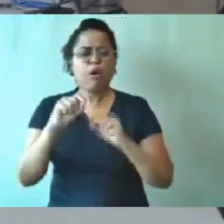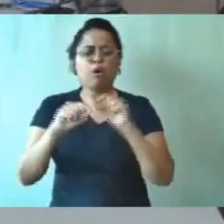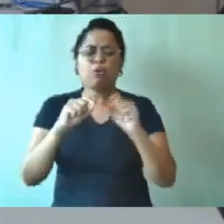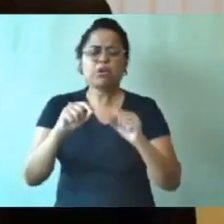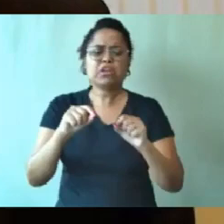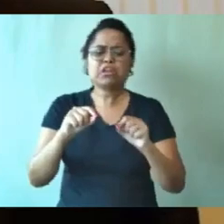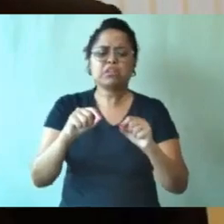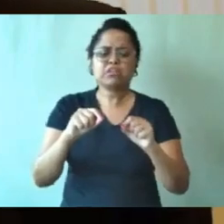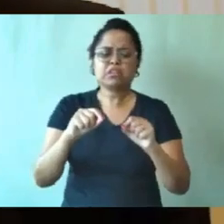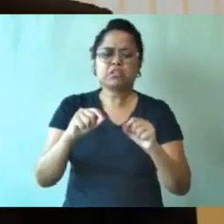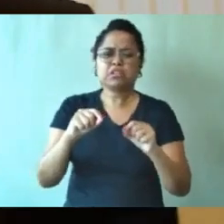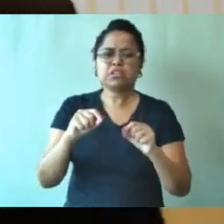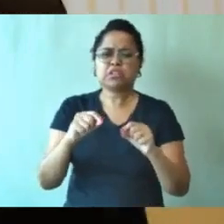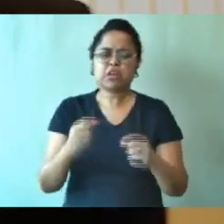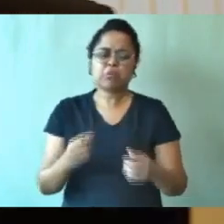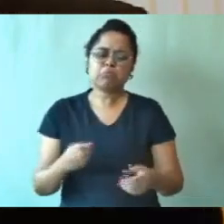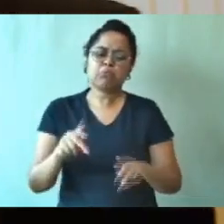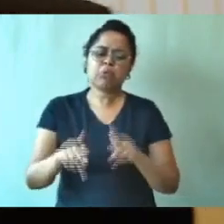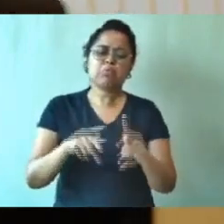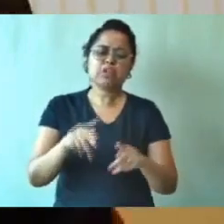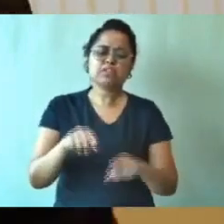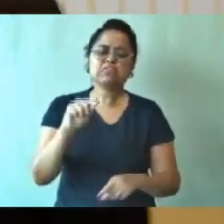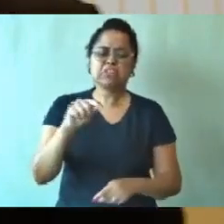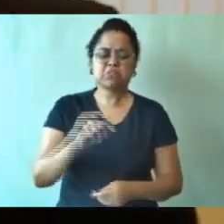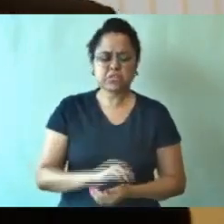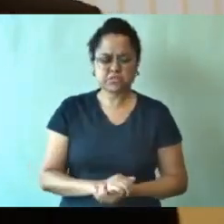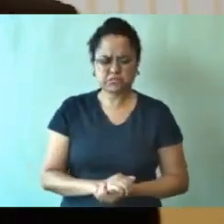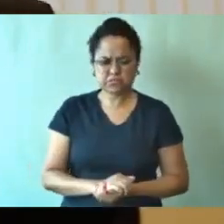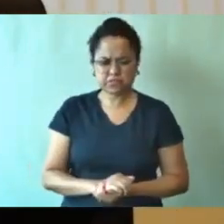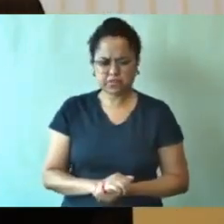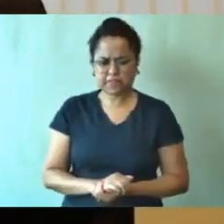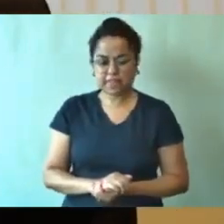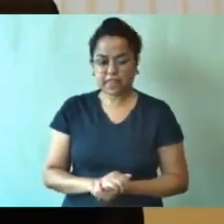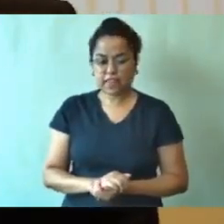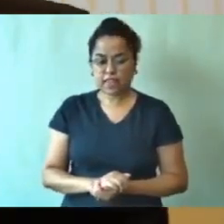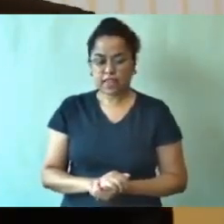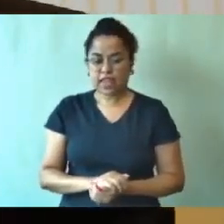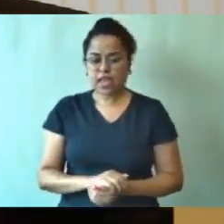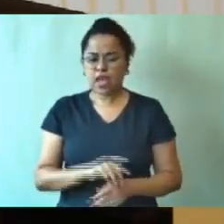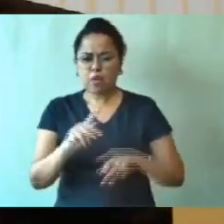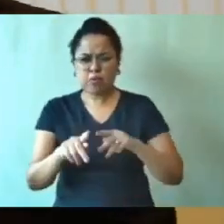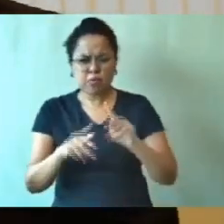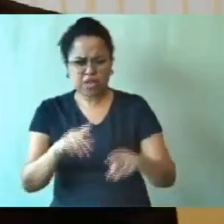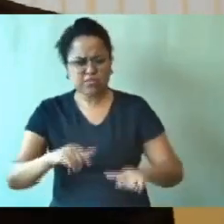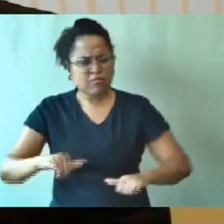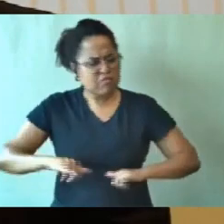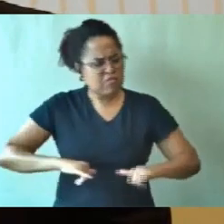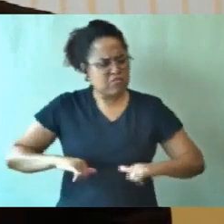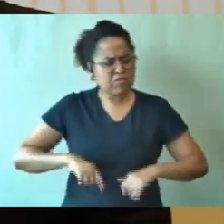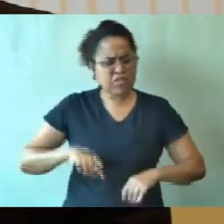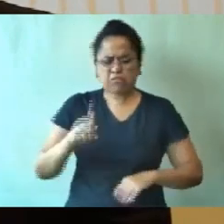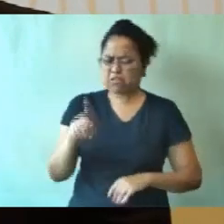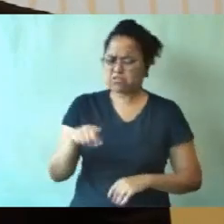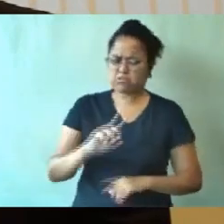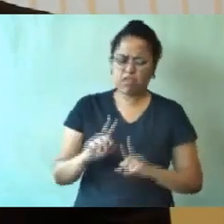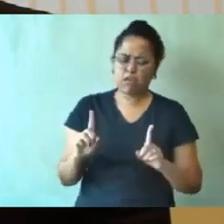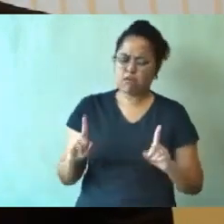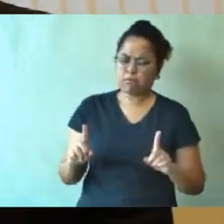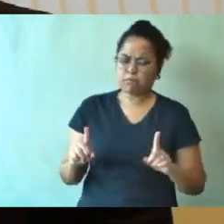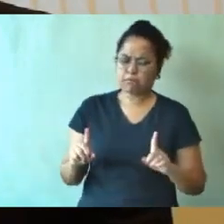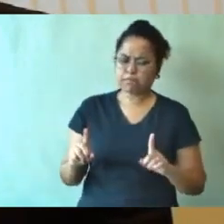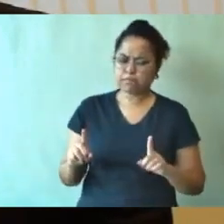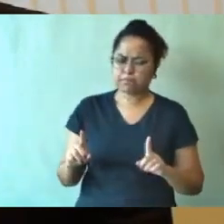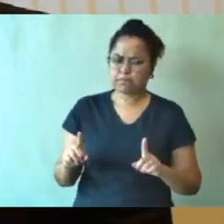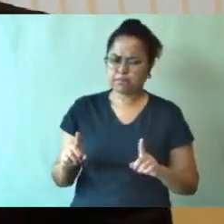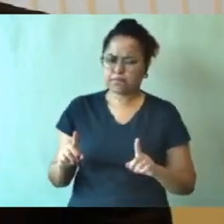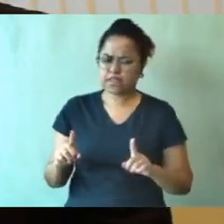Vereadora, eu acredito que a população não está sofrendo com isso, não. Porque é o seguinte, a questão foi